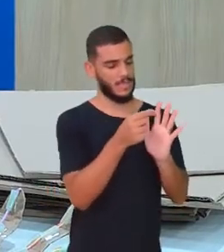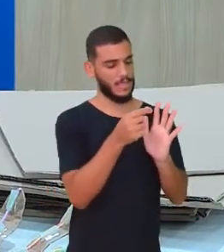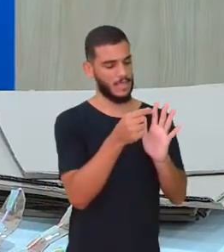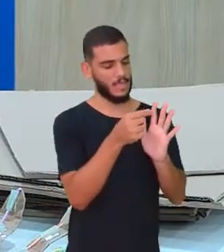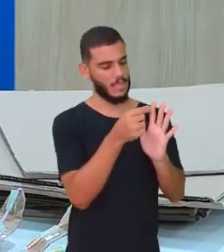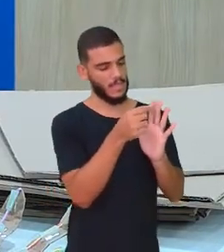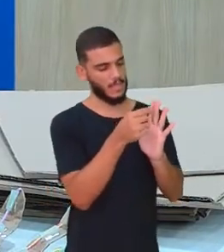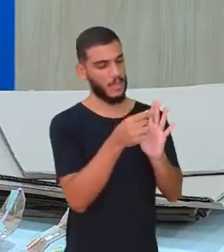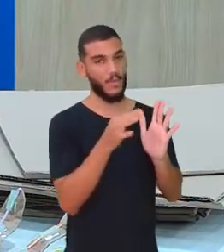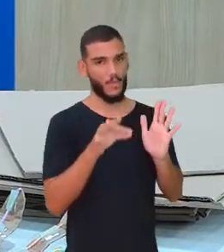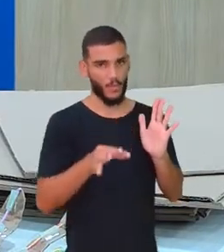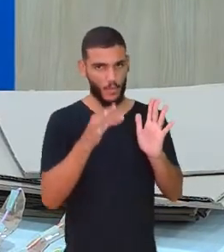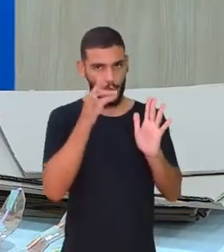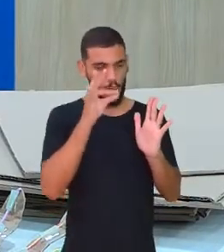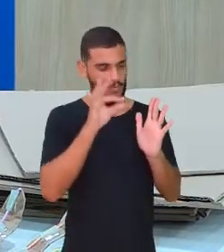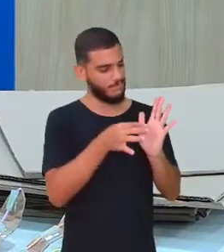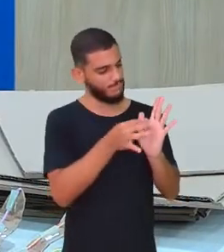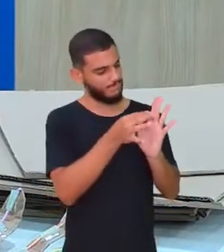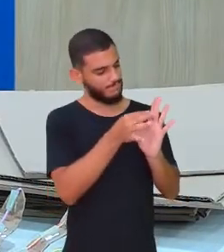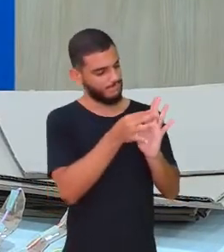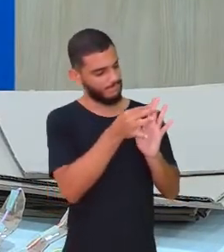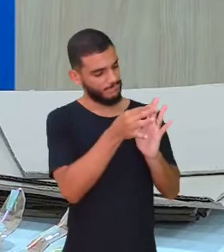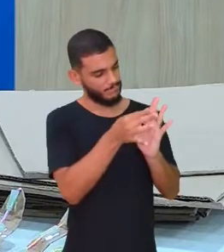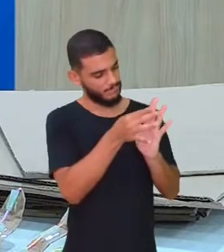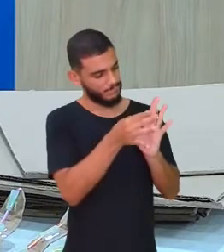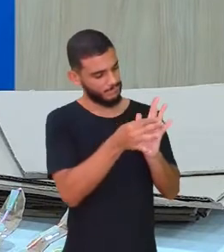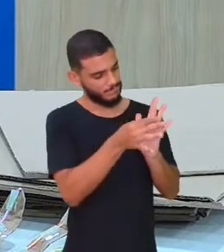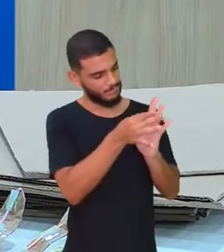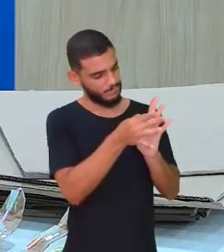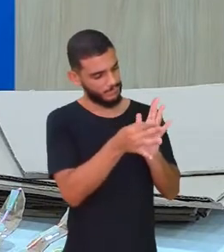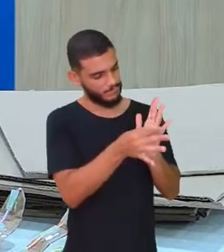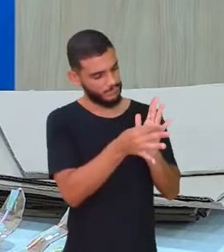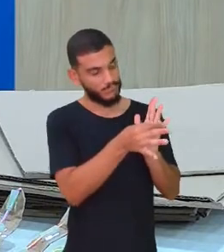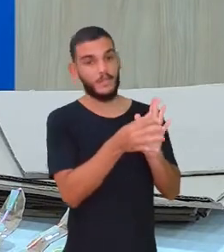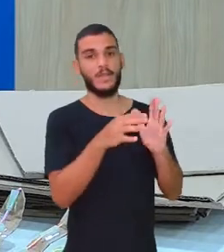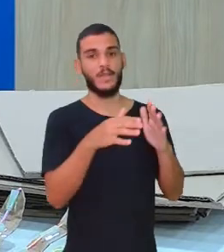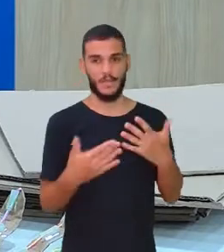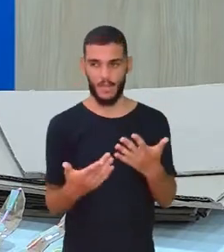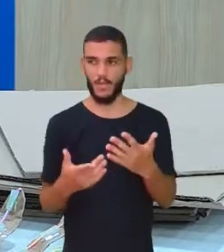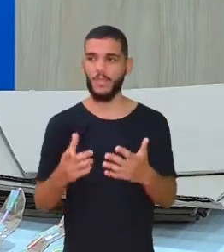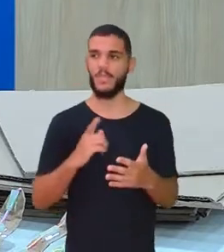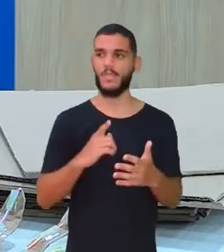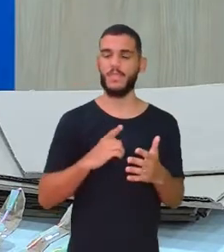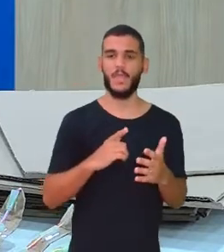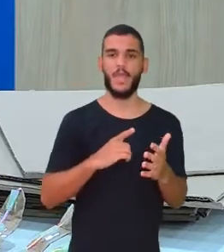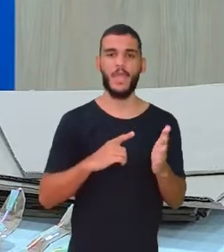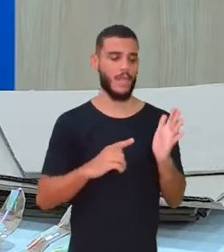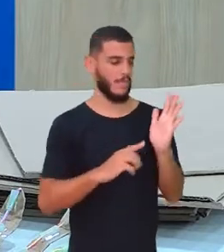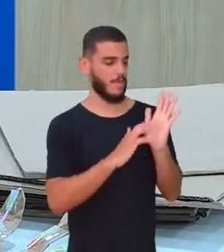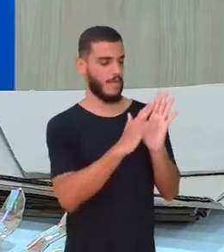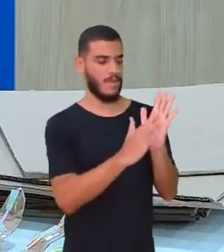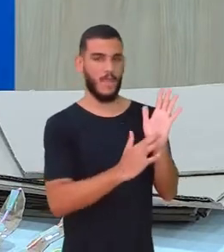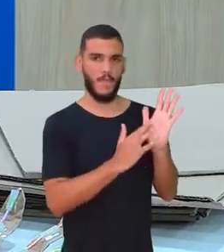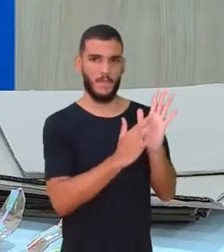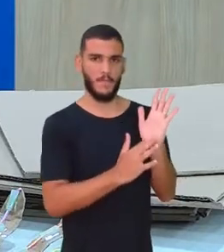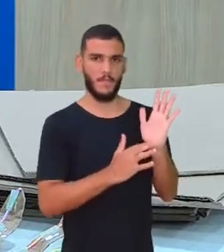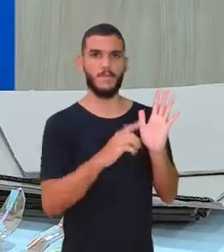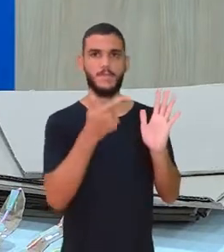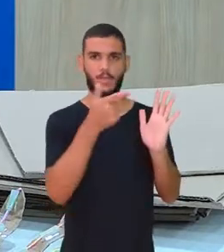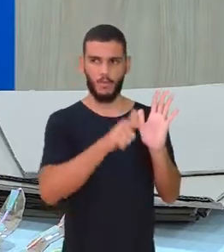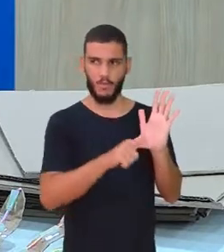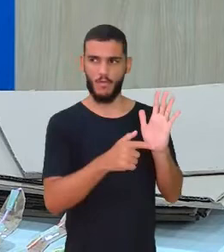canudo. Aqui no meio, né, na palma da mão, eu coloquei também mais um, que equivale a 5 pedacinhos. E